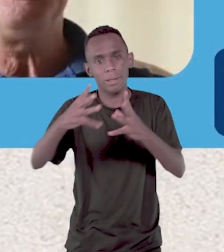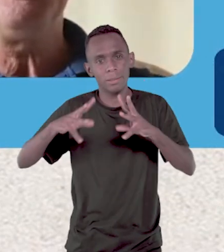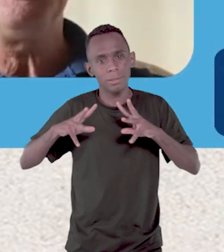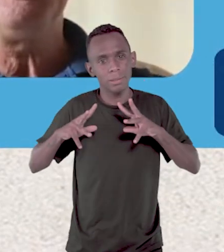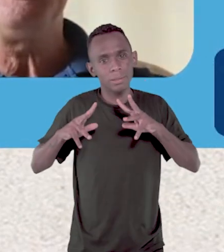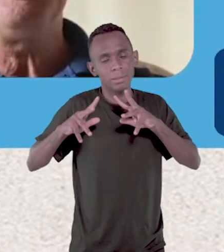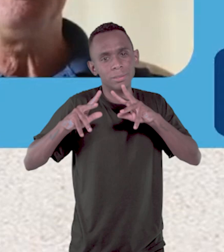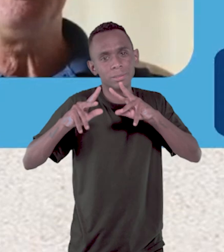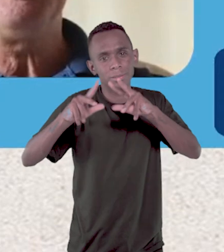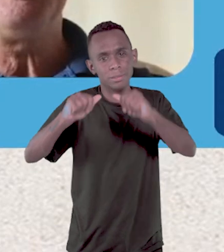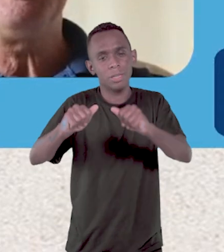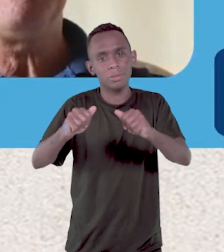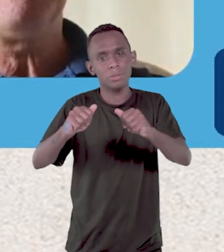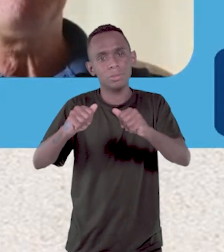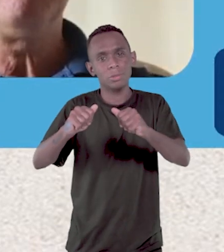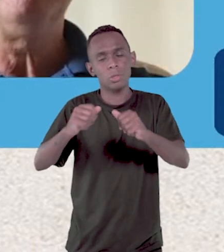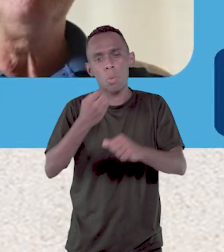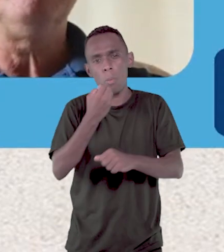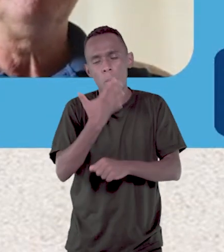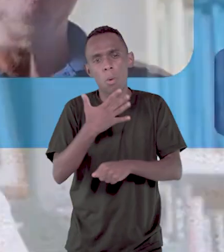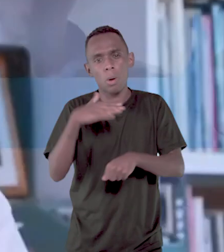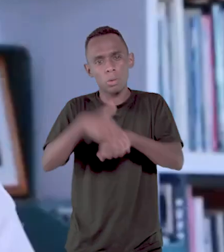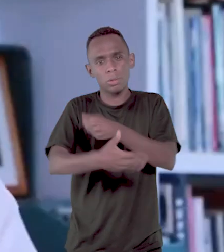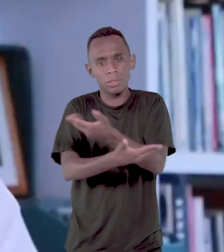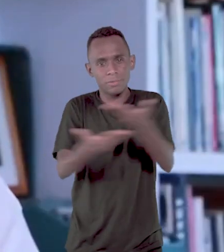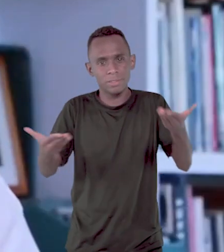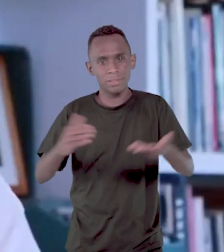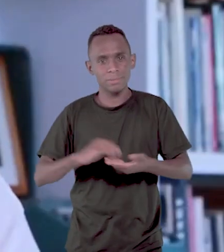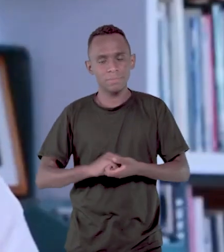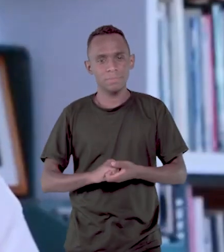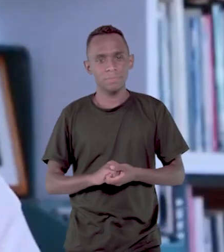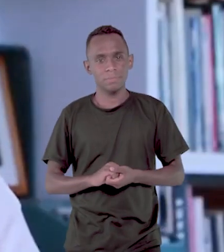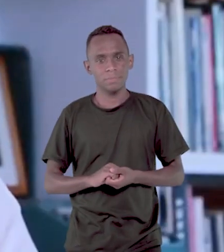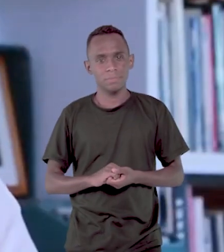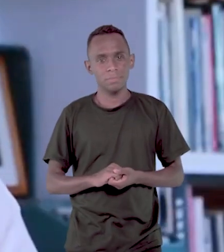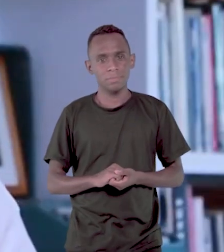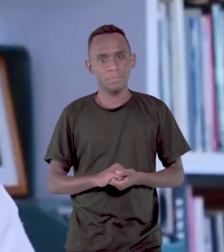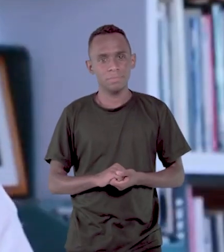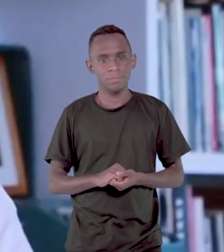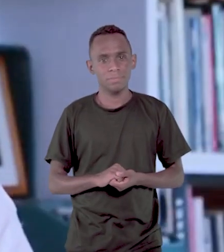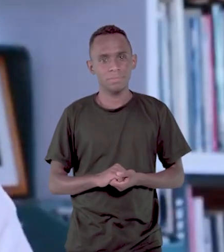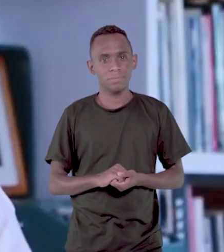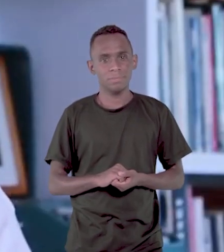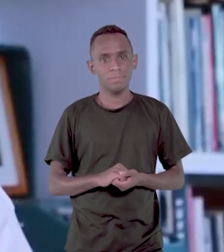Letícia. Muito obrigado a vocês todos. Muito obrigado. Uma ótima noite a todos.